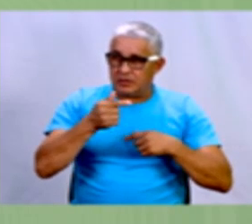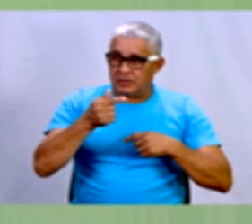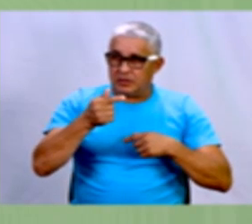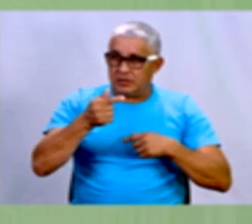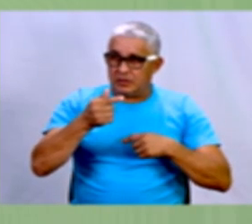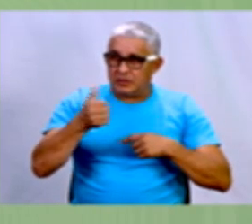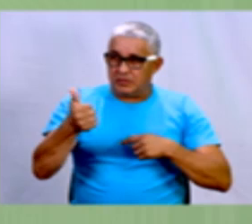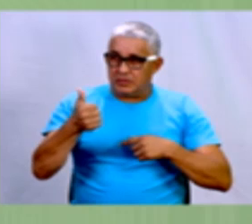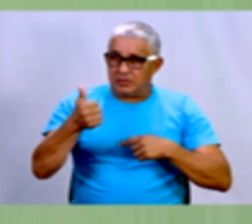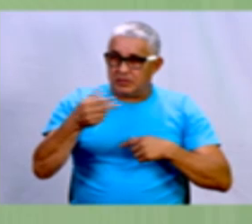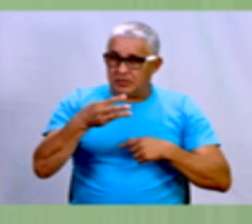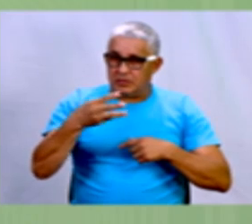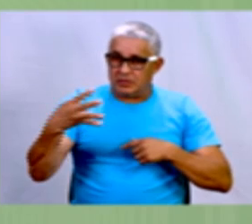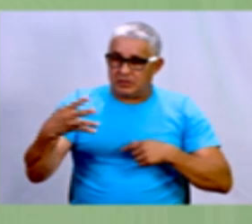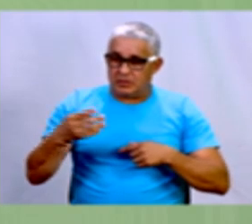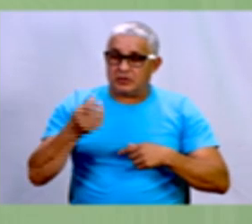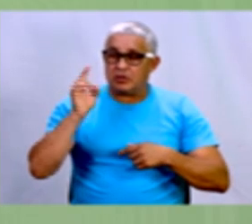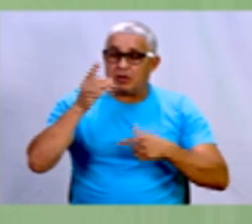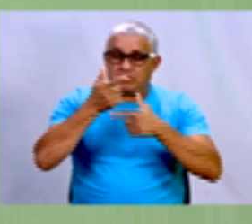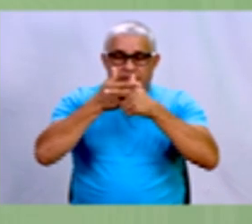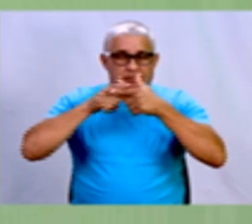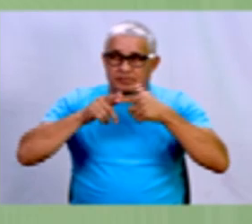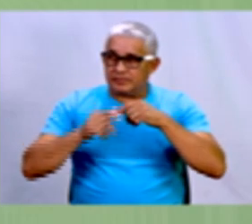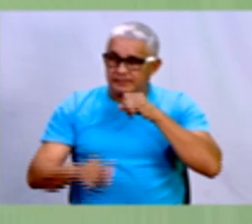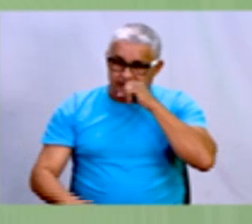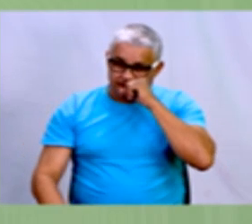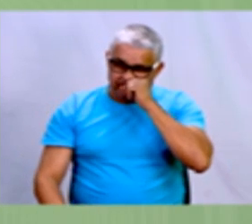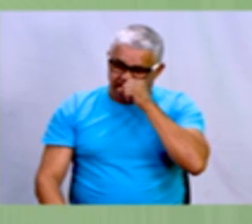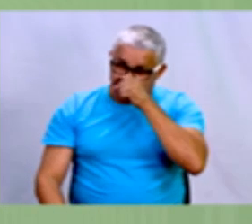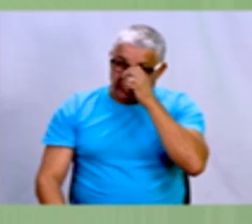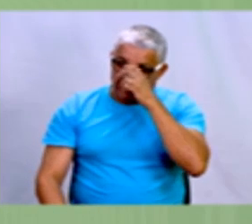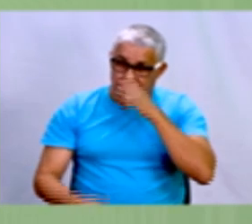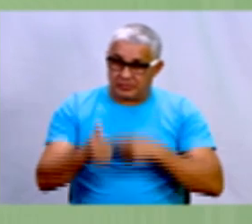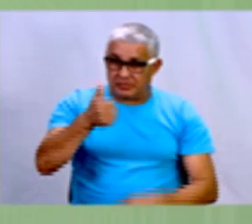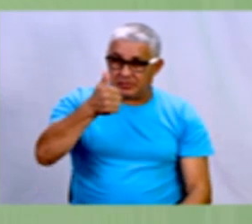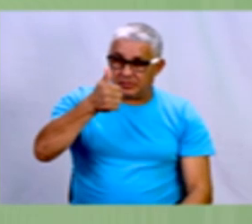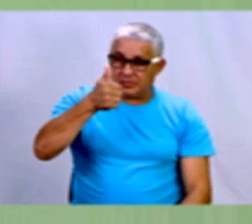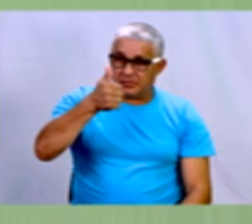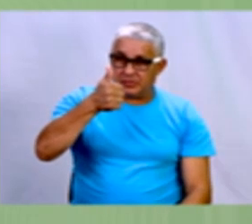4,7134. Só dividir isso agora. Qual que é o valor da parcela?